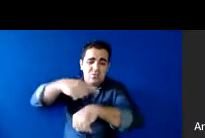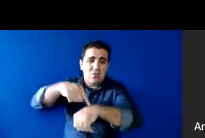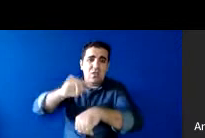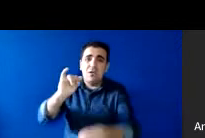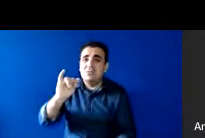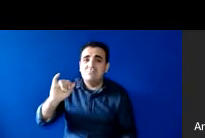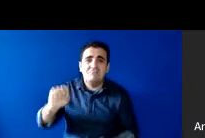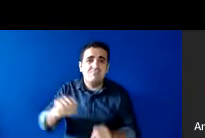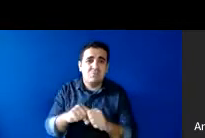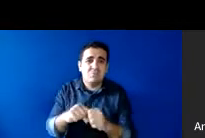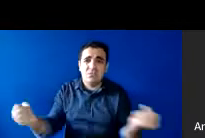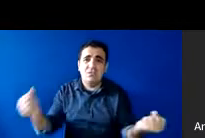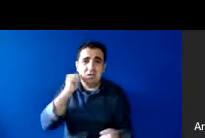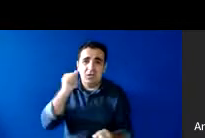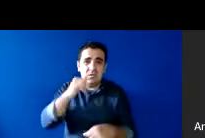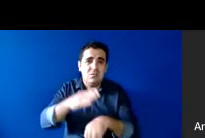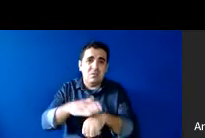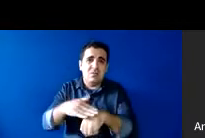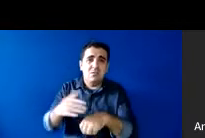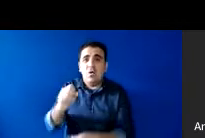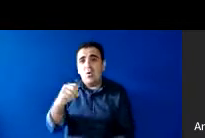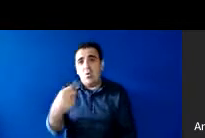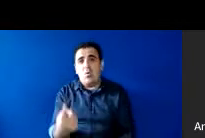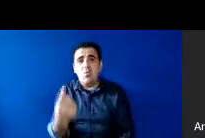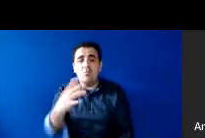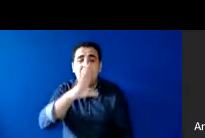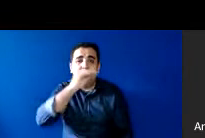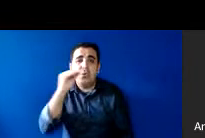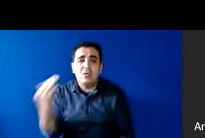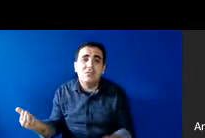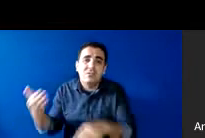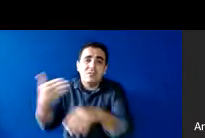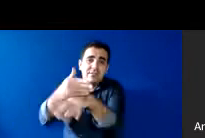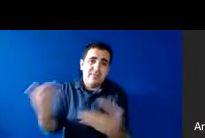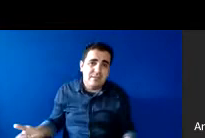mulher participar ou uma adolescente participar. Então, nós